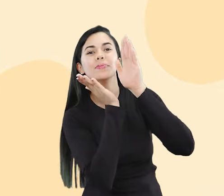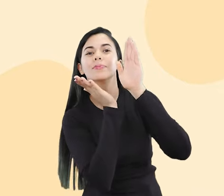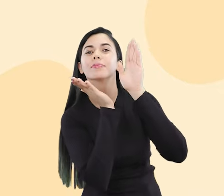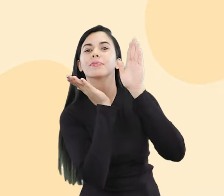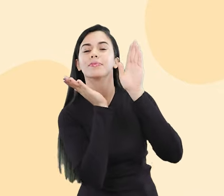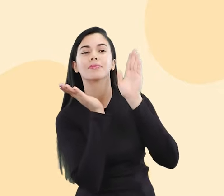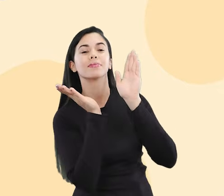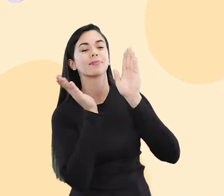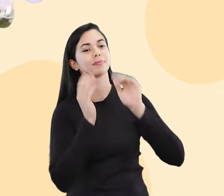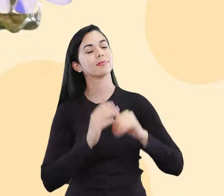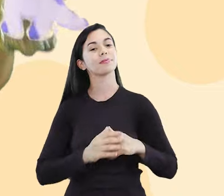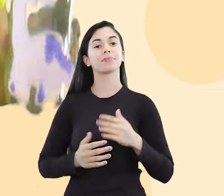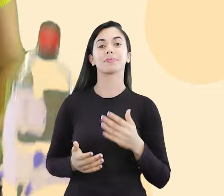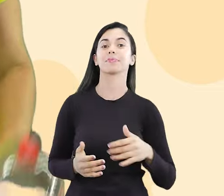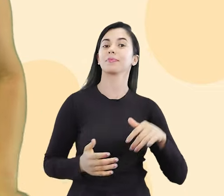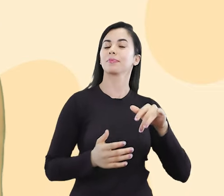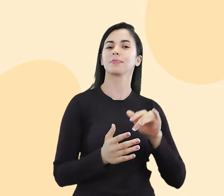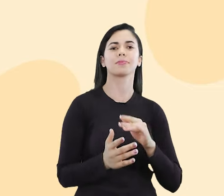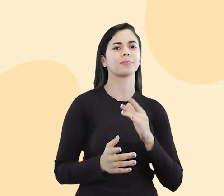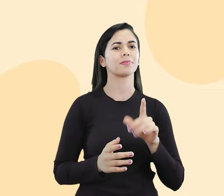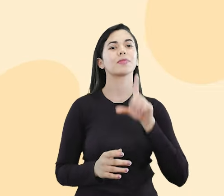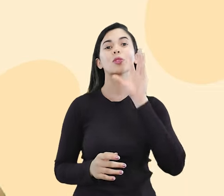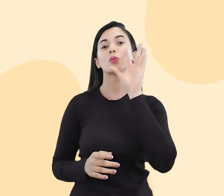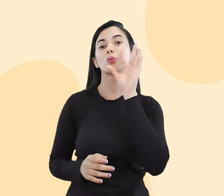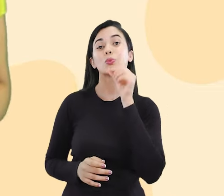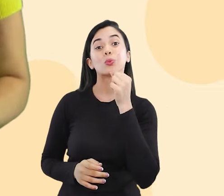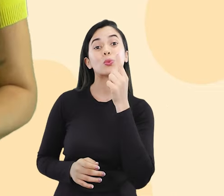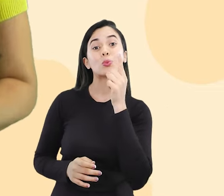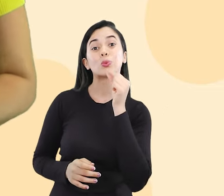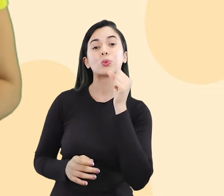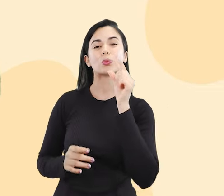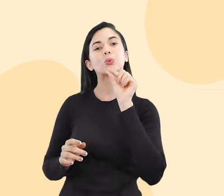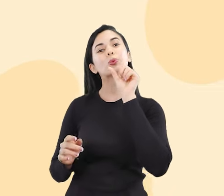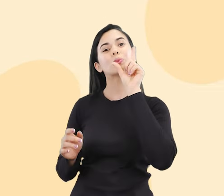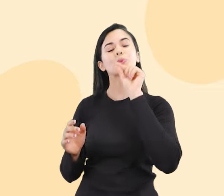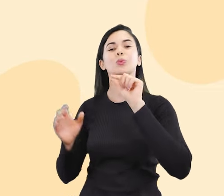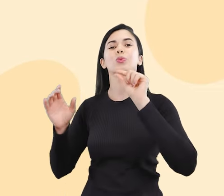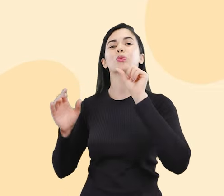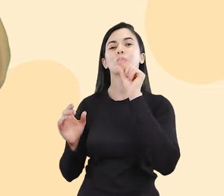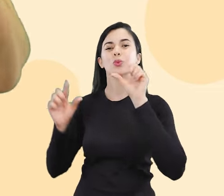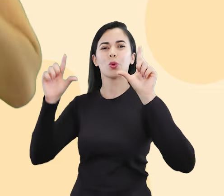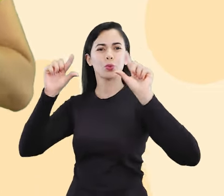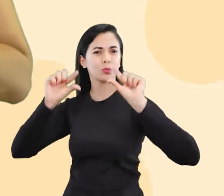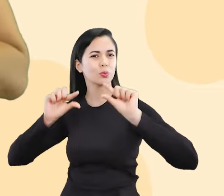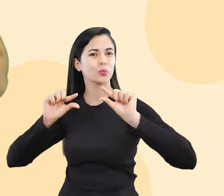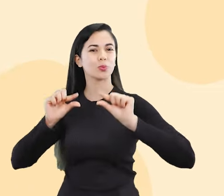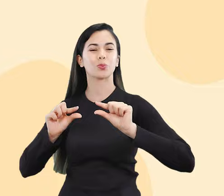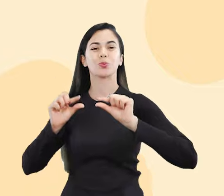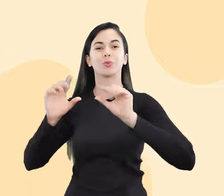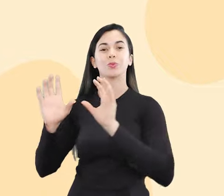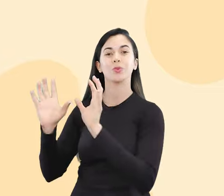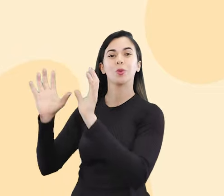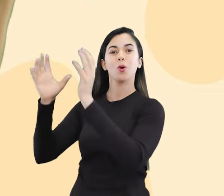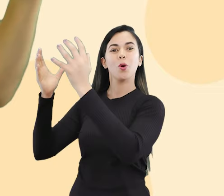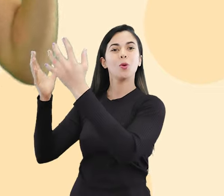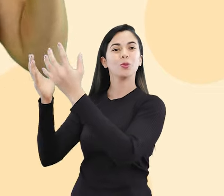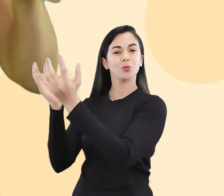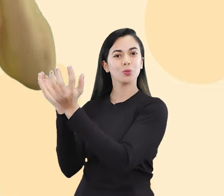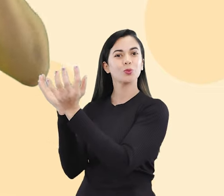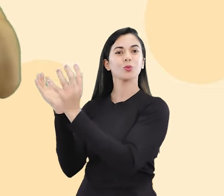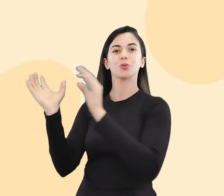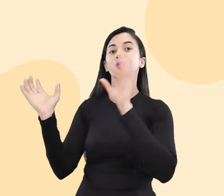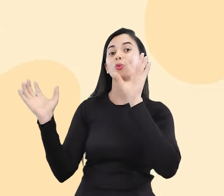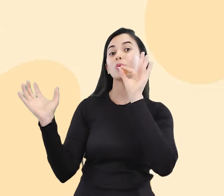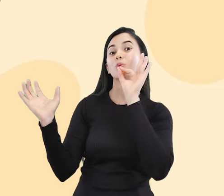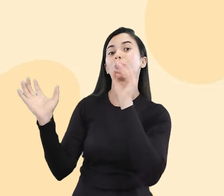abre o seu bocão. E o passarinho pequenininho, ele